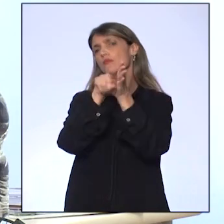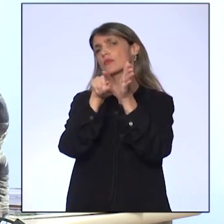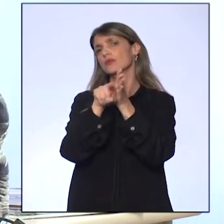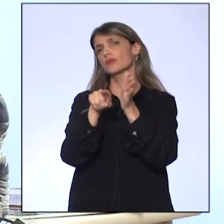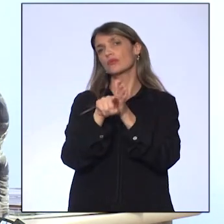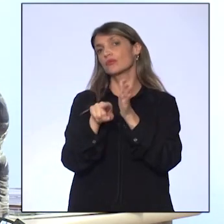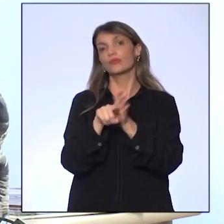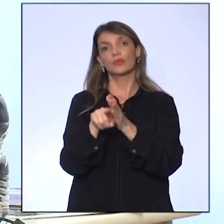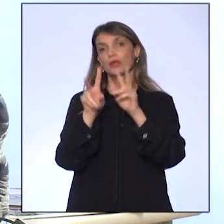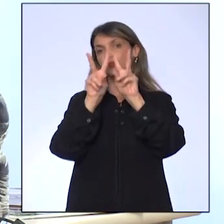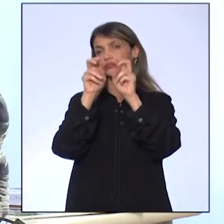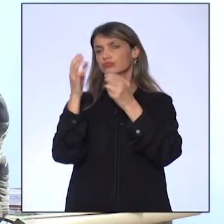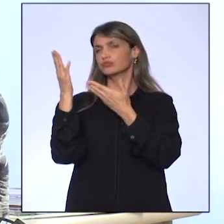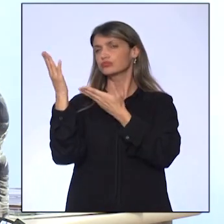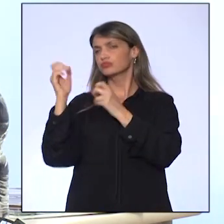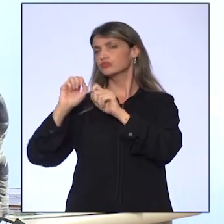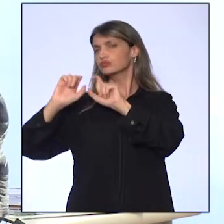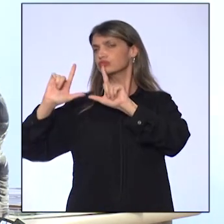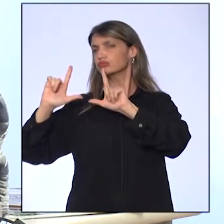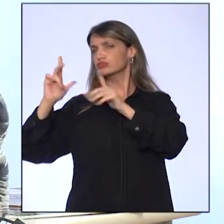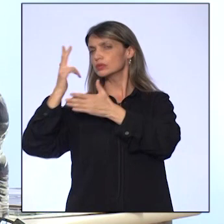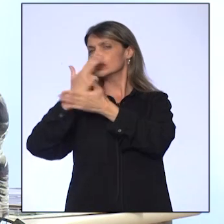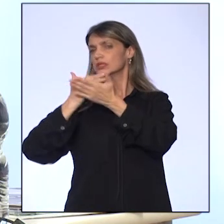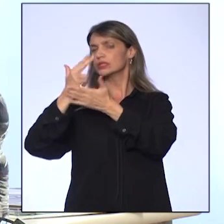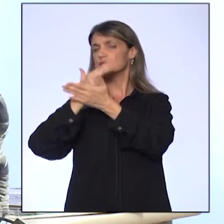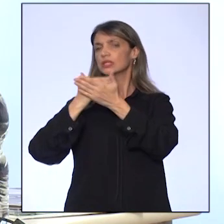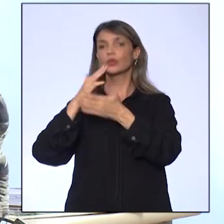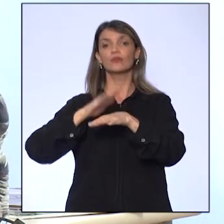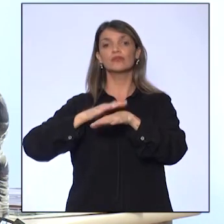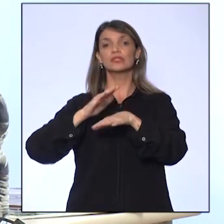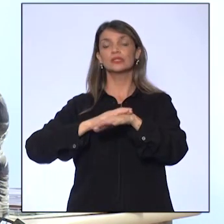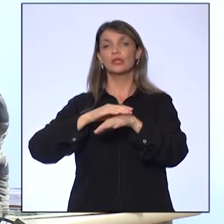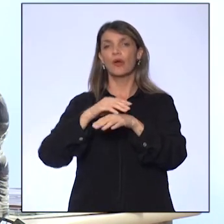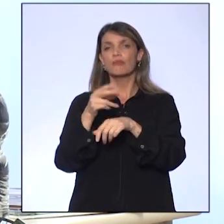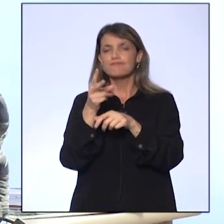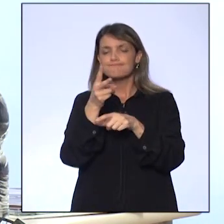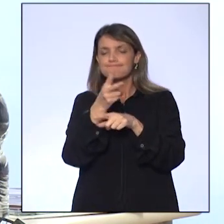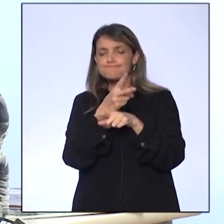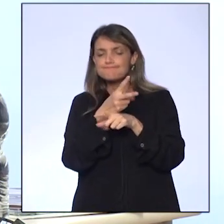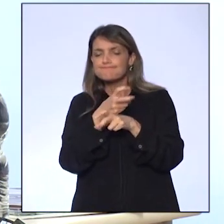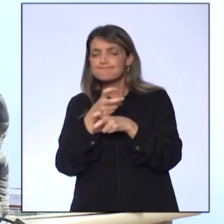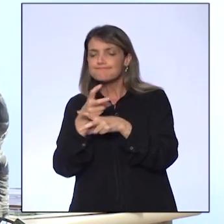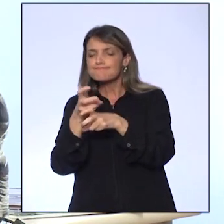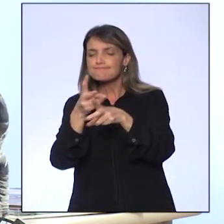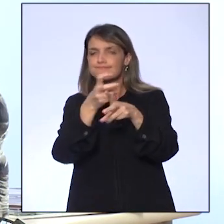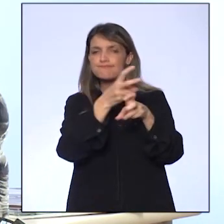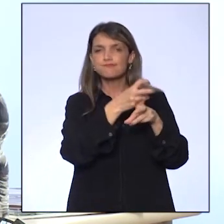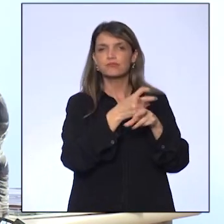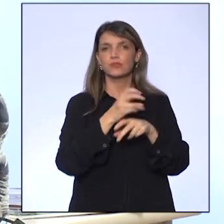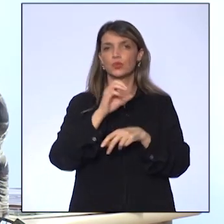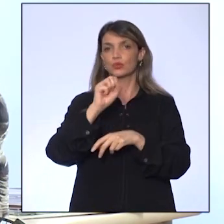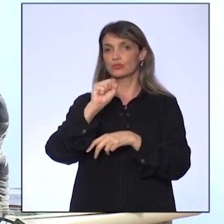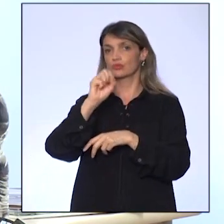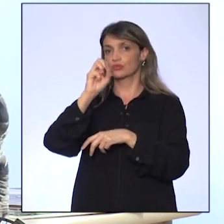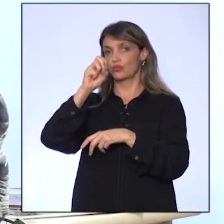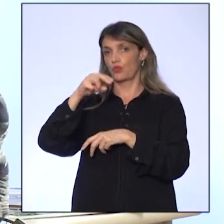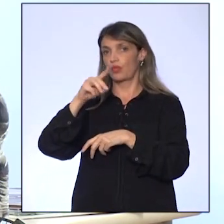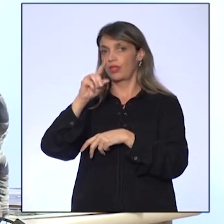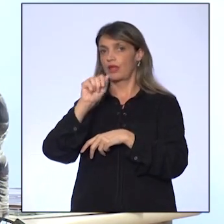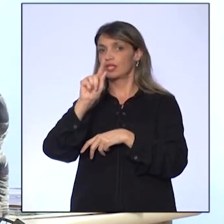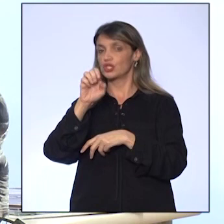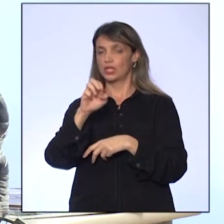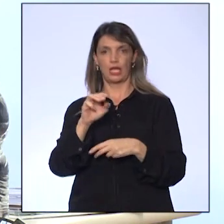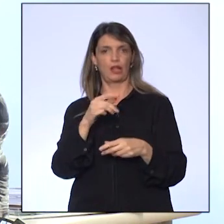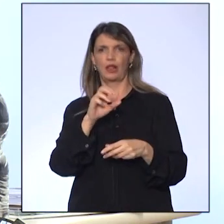a respeito da imagem, eu estava fazendo algo chamado sondagem. E isso não é apenas para a língua inglesa, é para